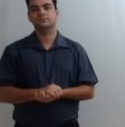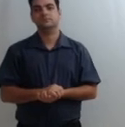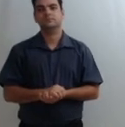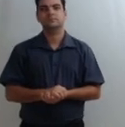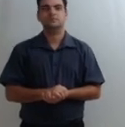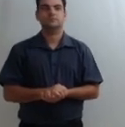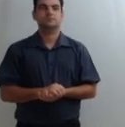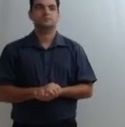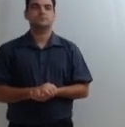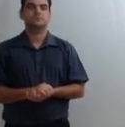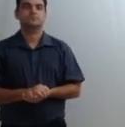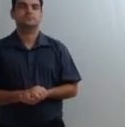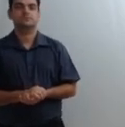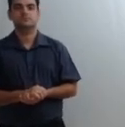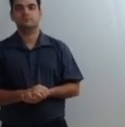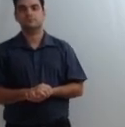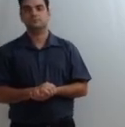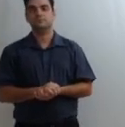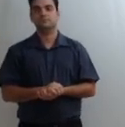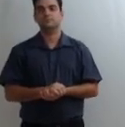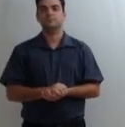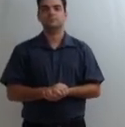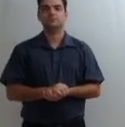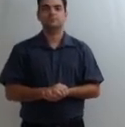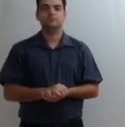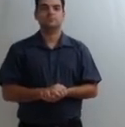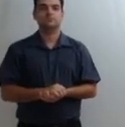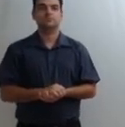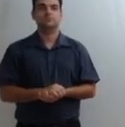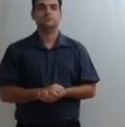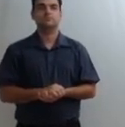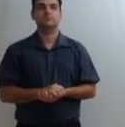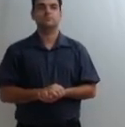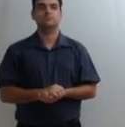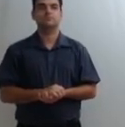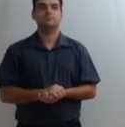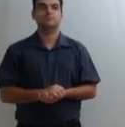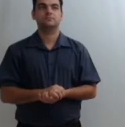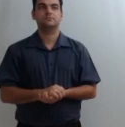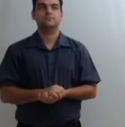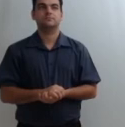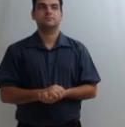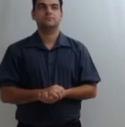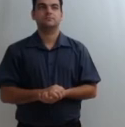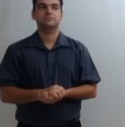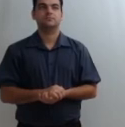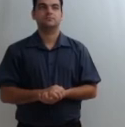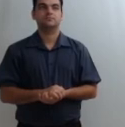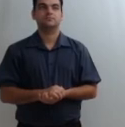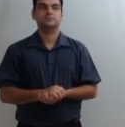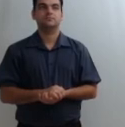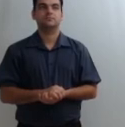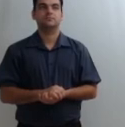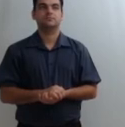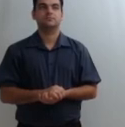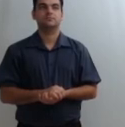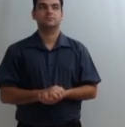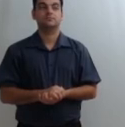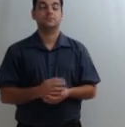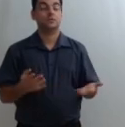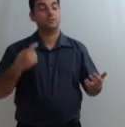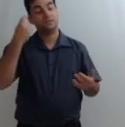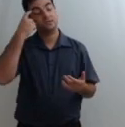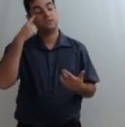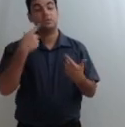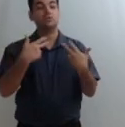presidente, o primeiro é um caso de afetação, aquela questão do INSEJA, que eu estou querendo afetar para a sessão, tendo em vista uma